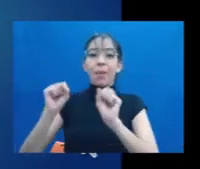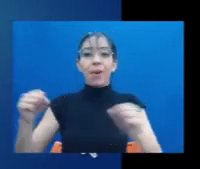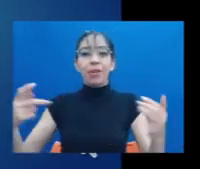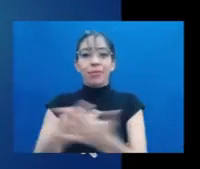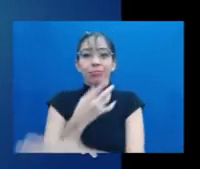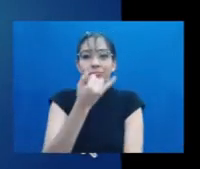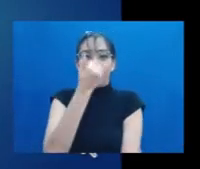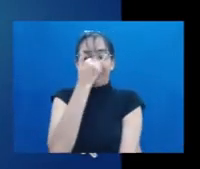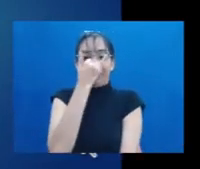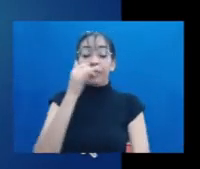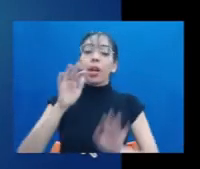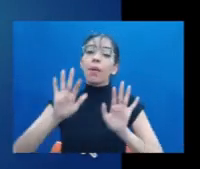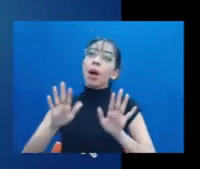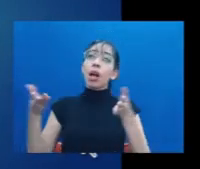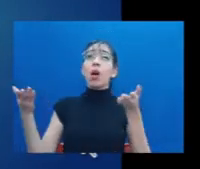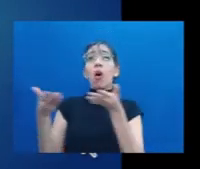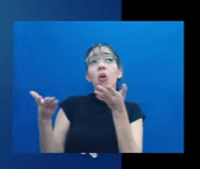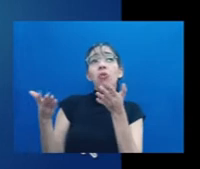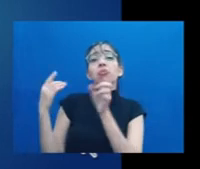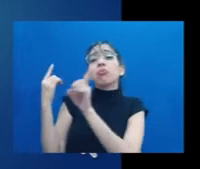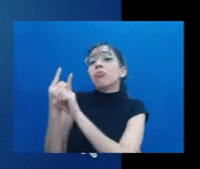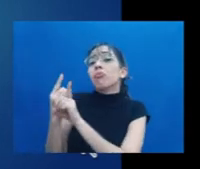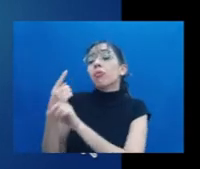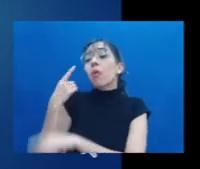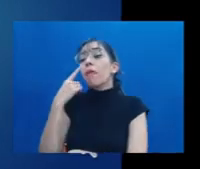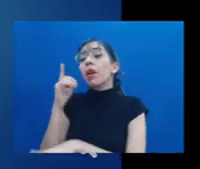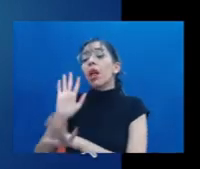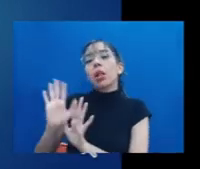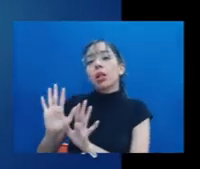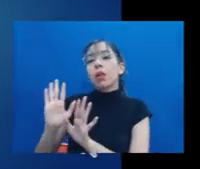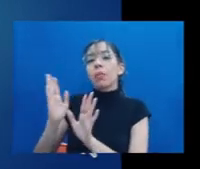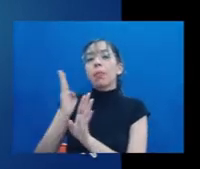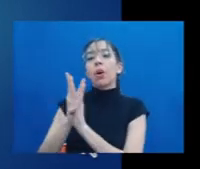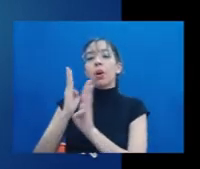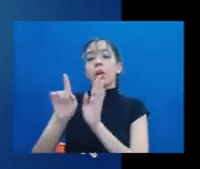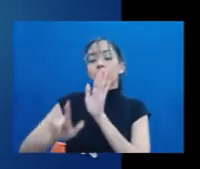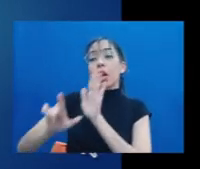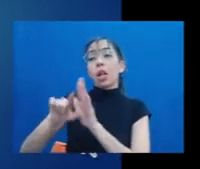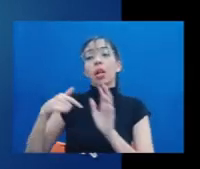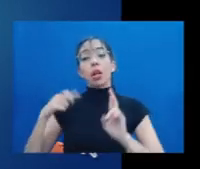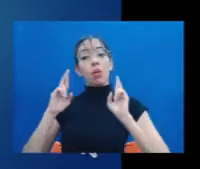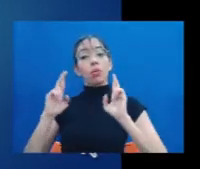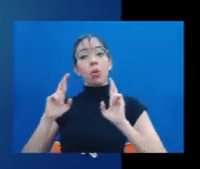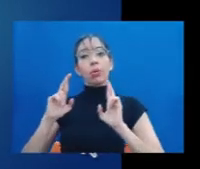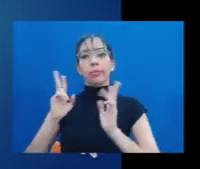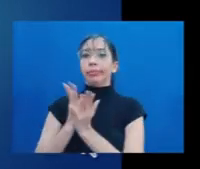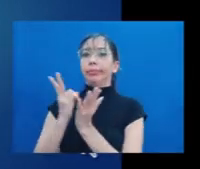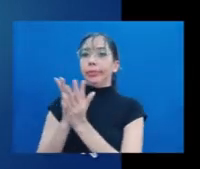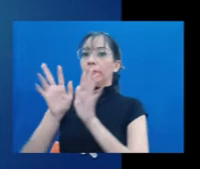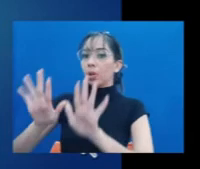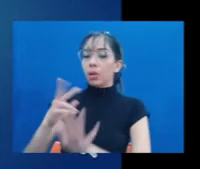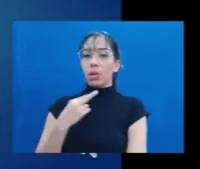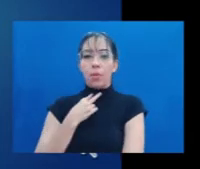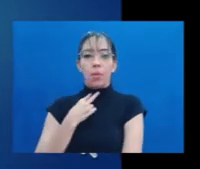vários produtos inflamáveis. Então, isso a gente não vê mais relatos dessa natureza, né? Espero não ouvir